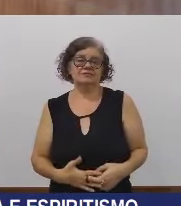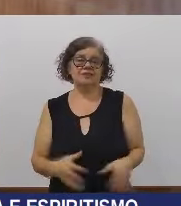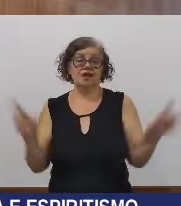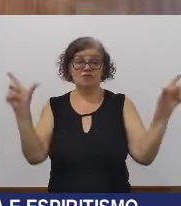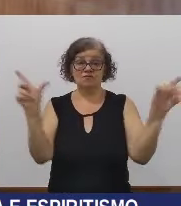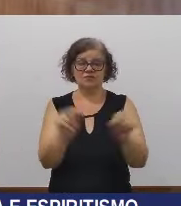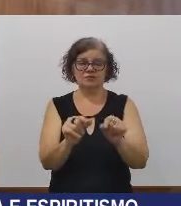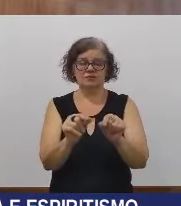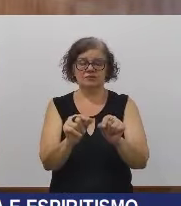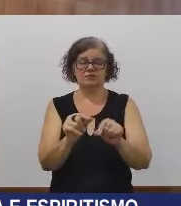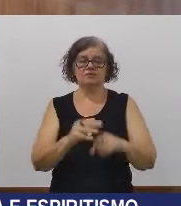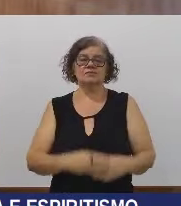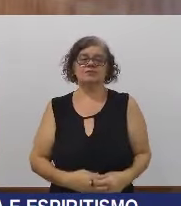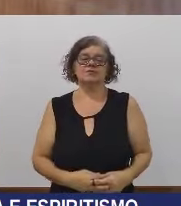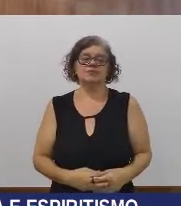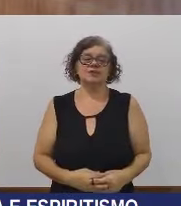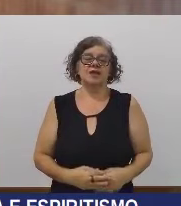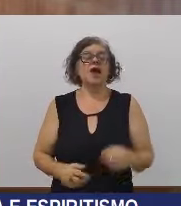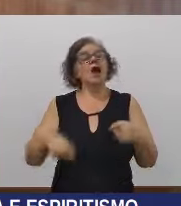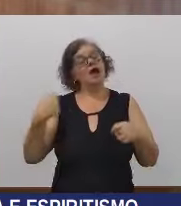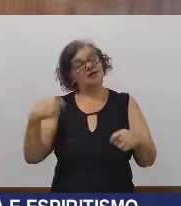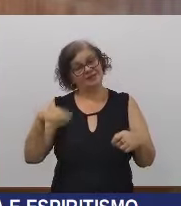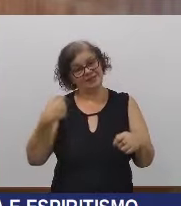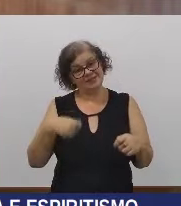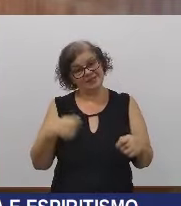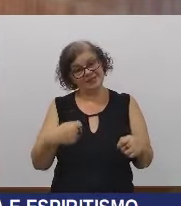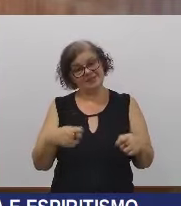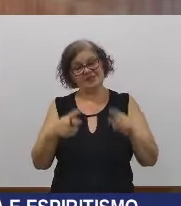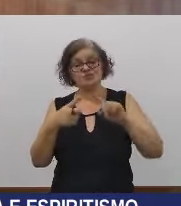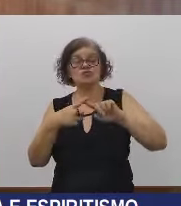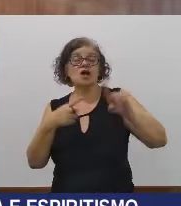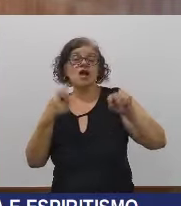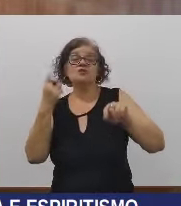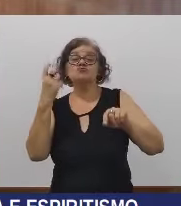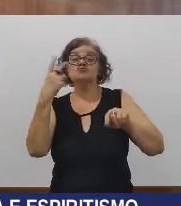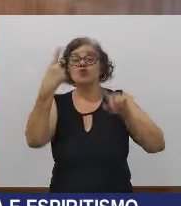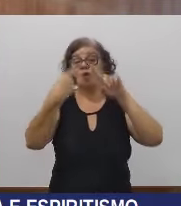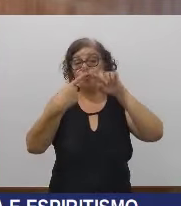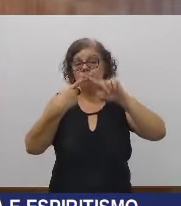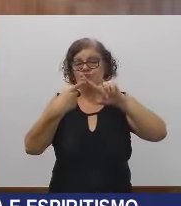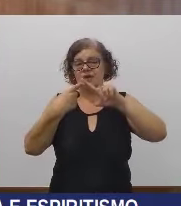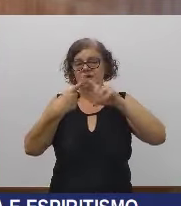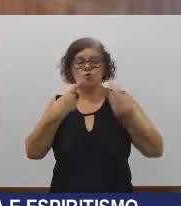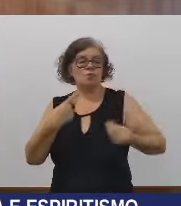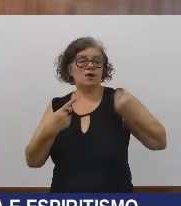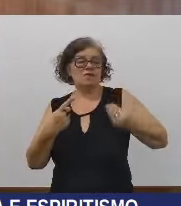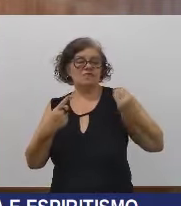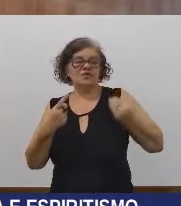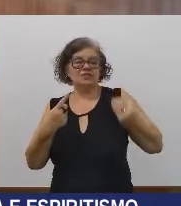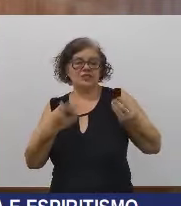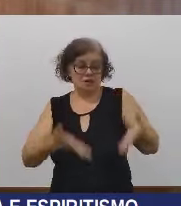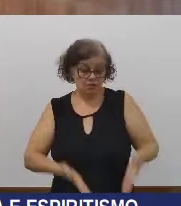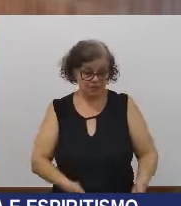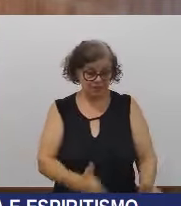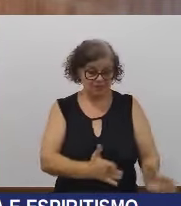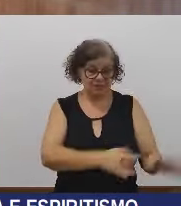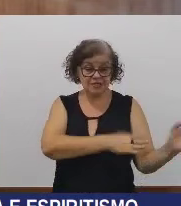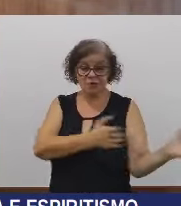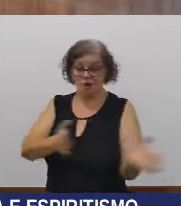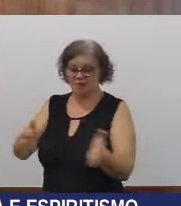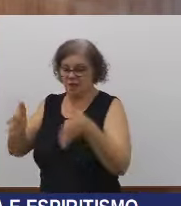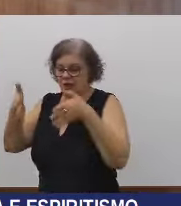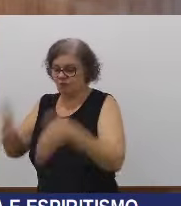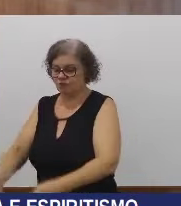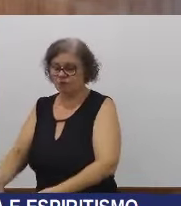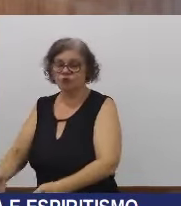Resume, de uma certa forma, a necessidade de que apenas em uma existência, do berço ao túmulo, não seríamos capazes, não